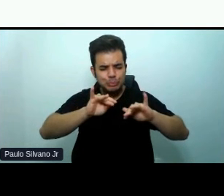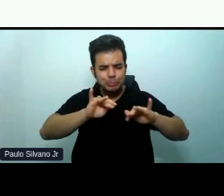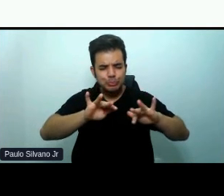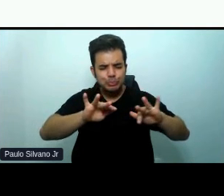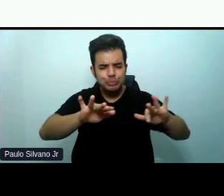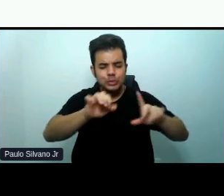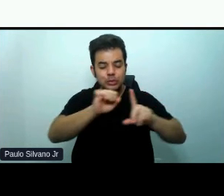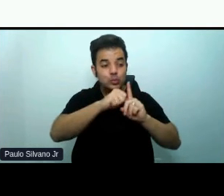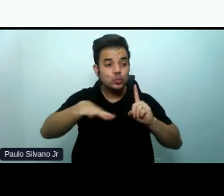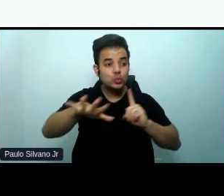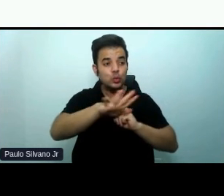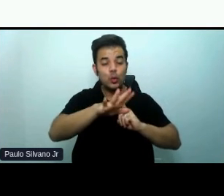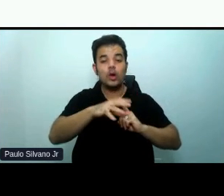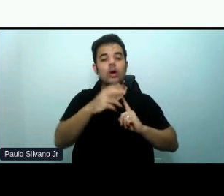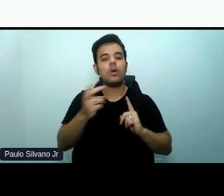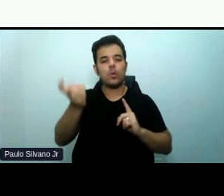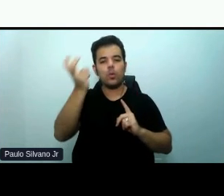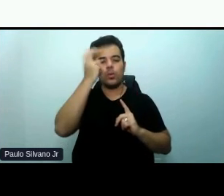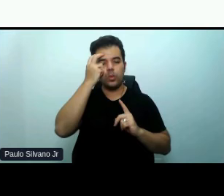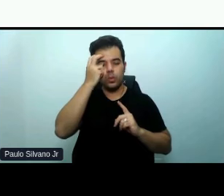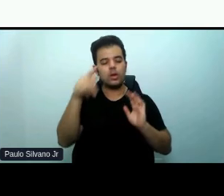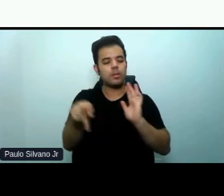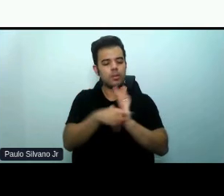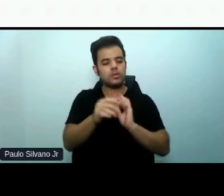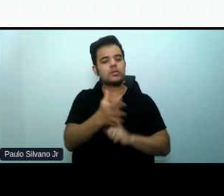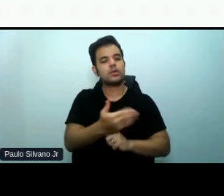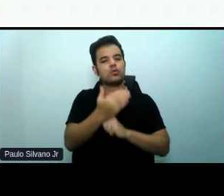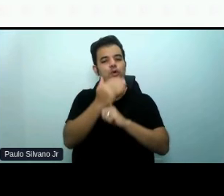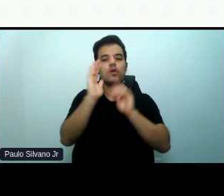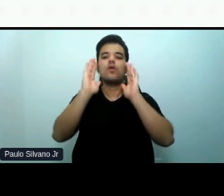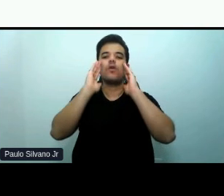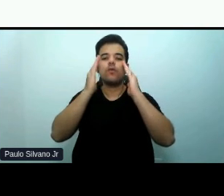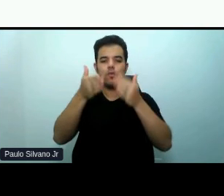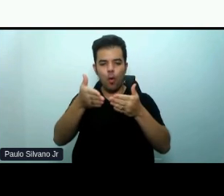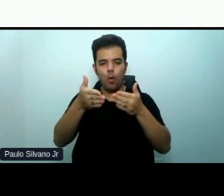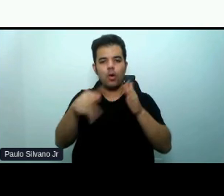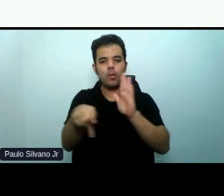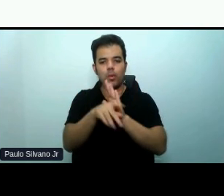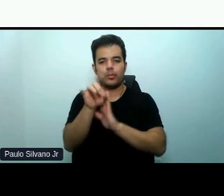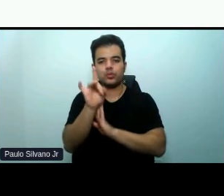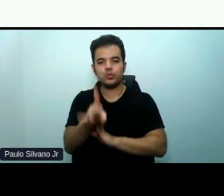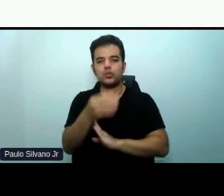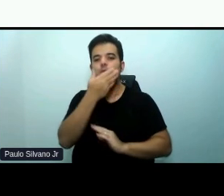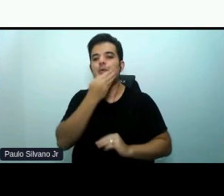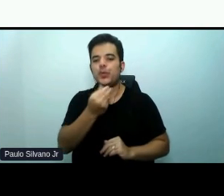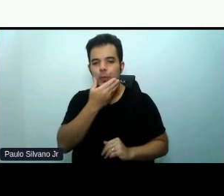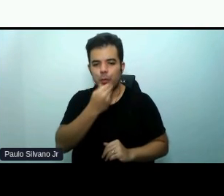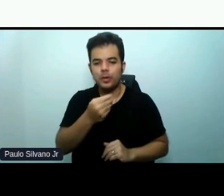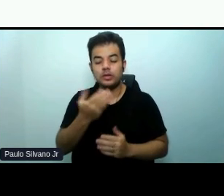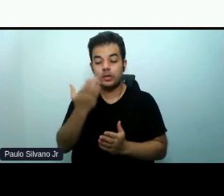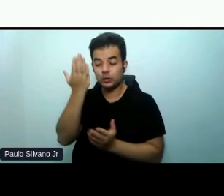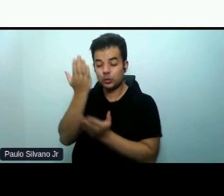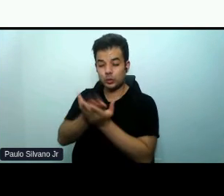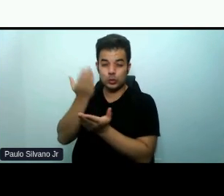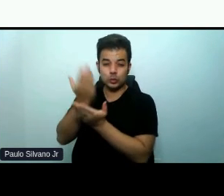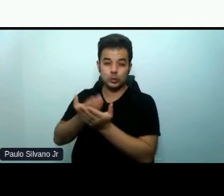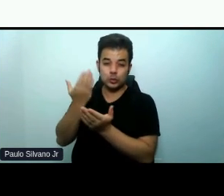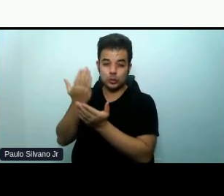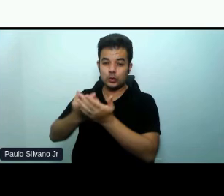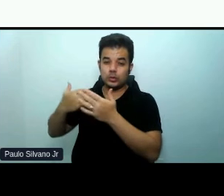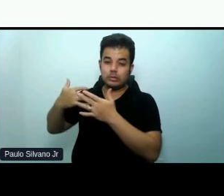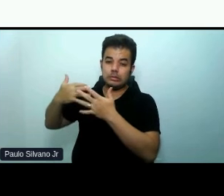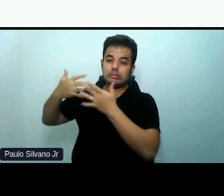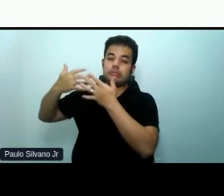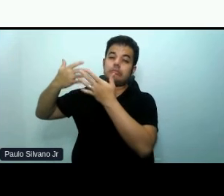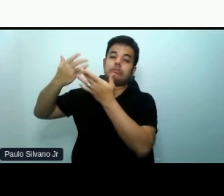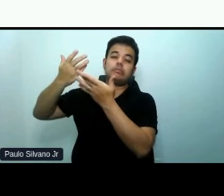interesse, né? A cultura, a gente sabe que a cultura de tecnologia ela é sempre focada no masculino. E desde a escola, esses meninos eles já